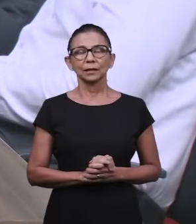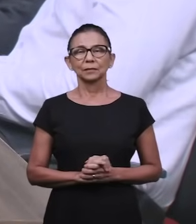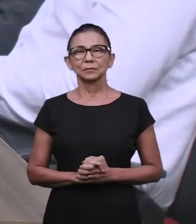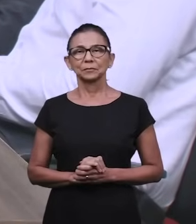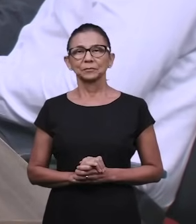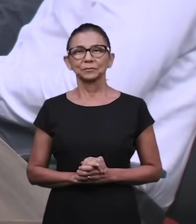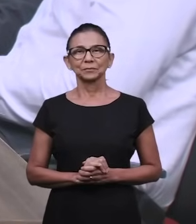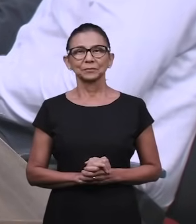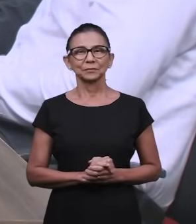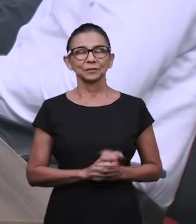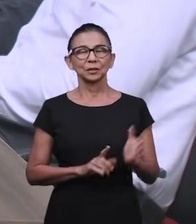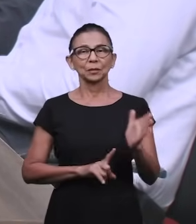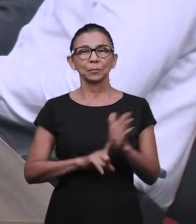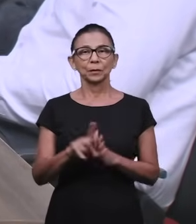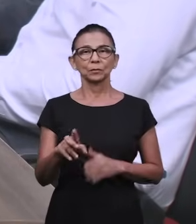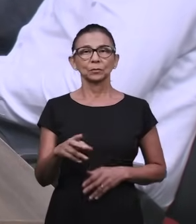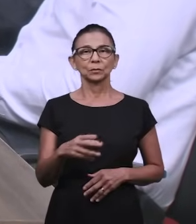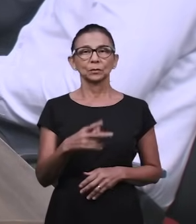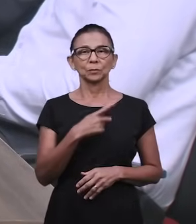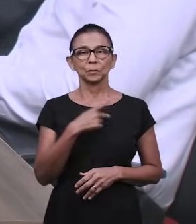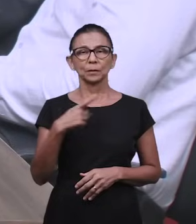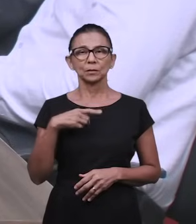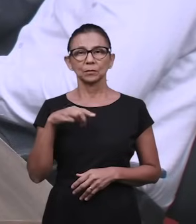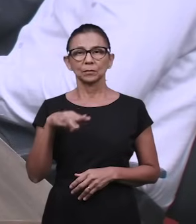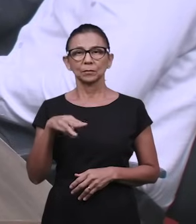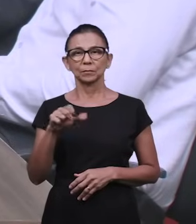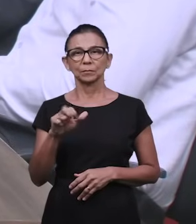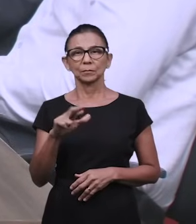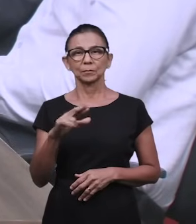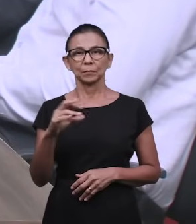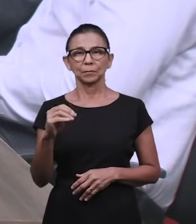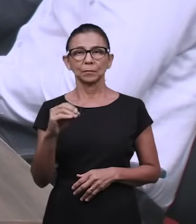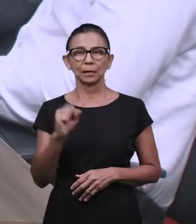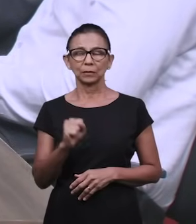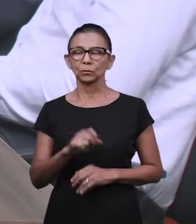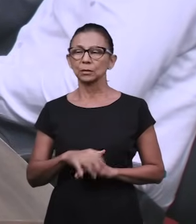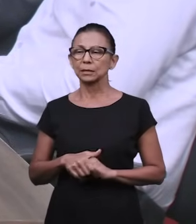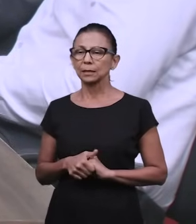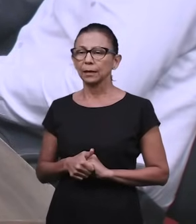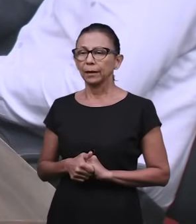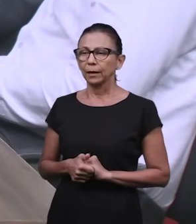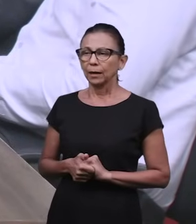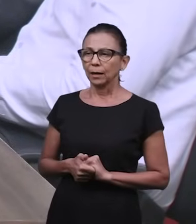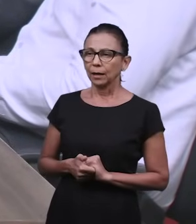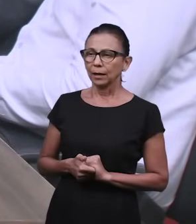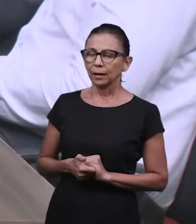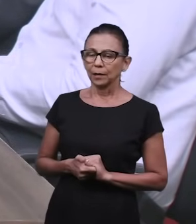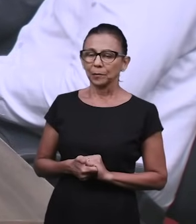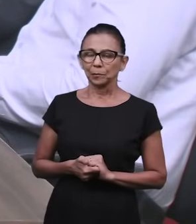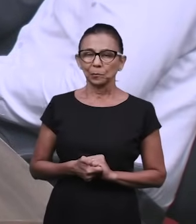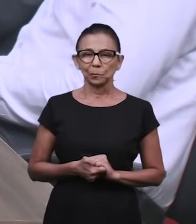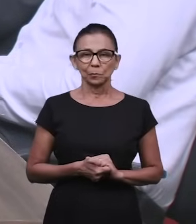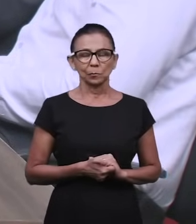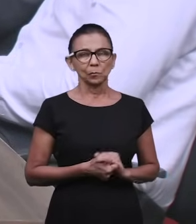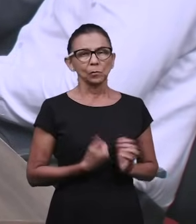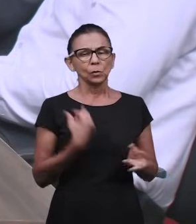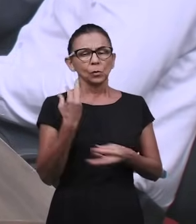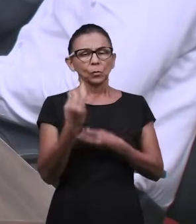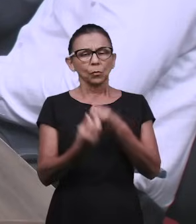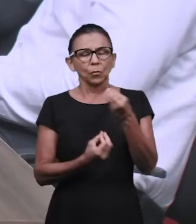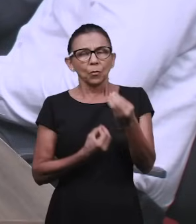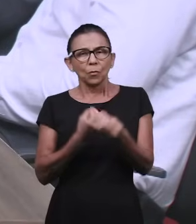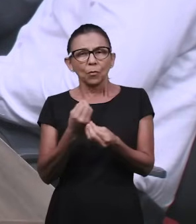né? O pastor Marcos Saúde. Pastor, como que a oração ela deve ser